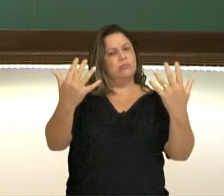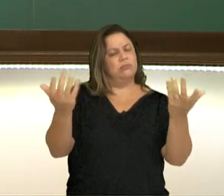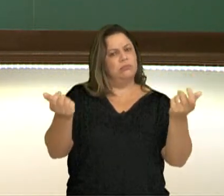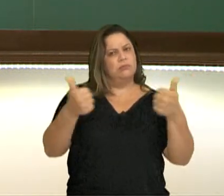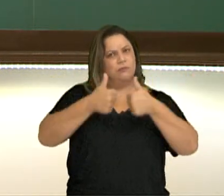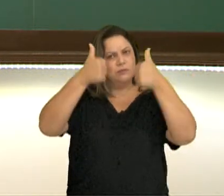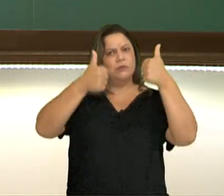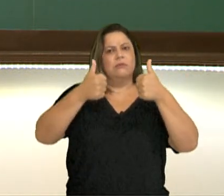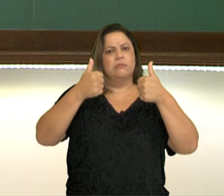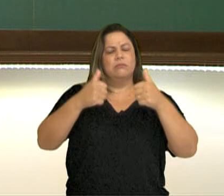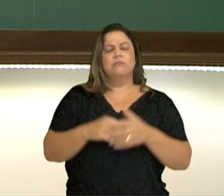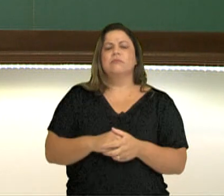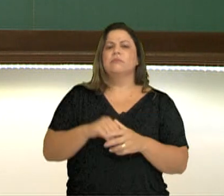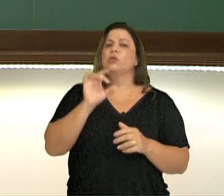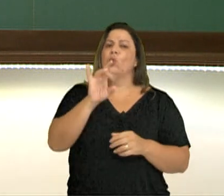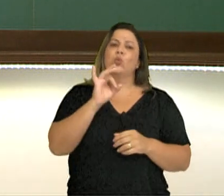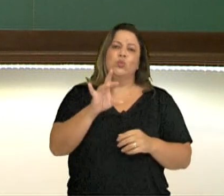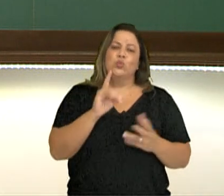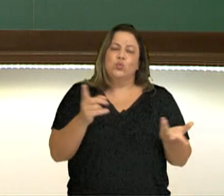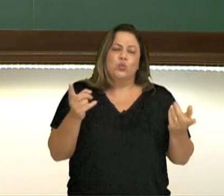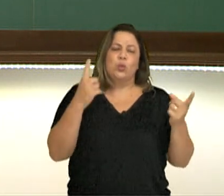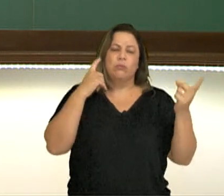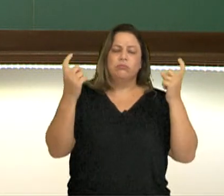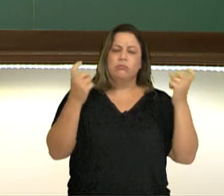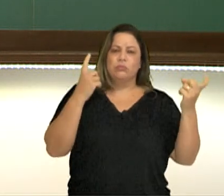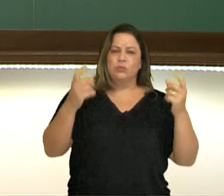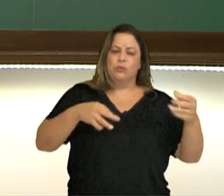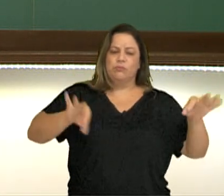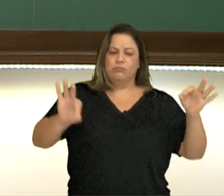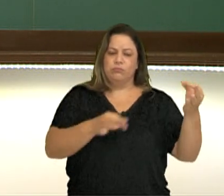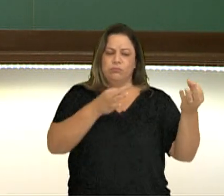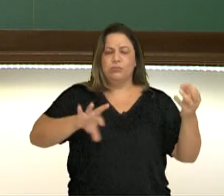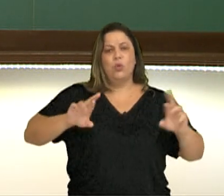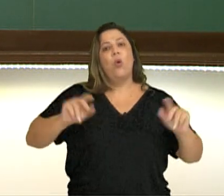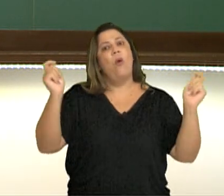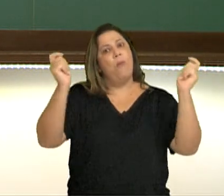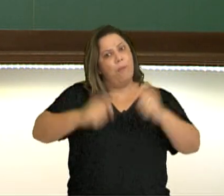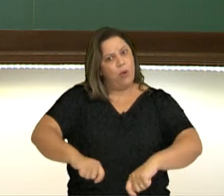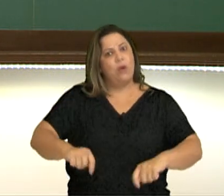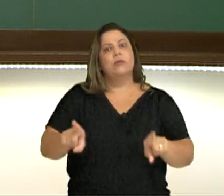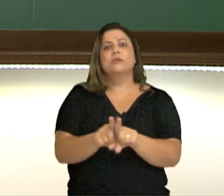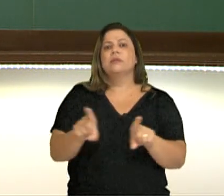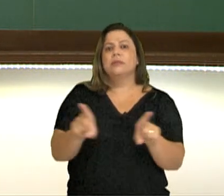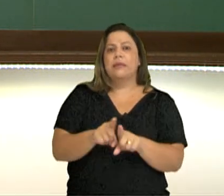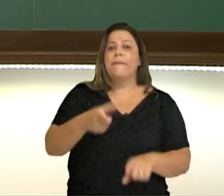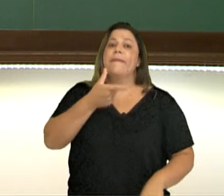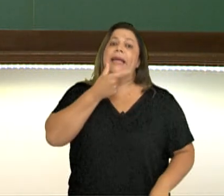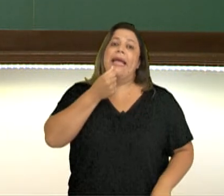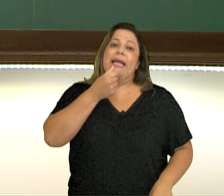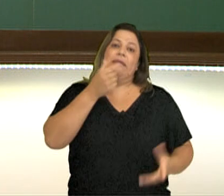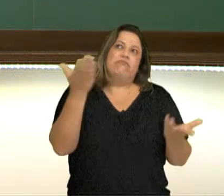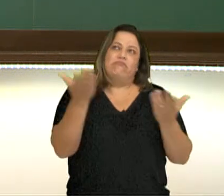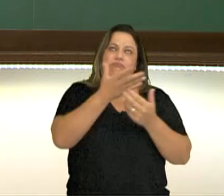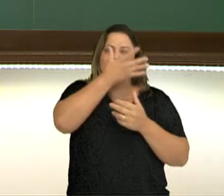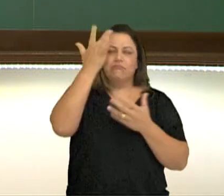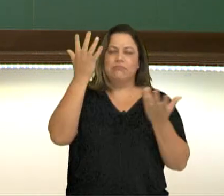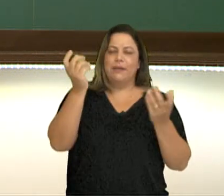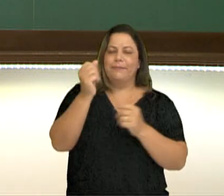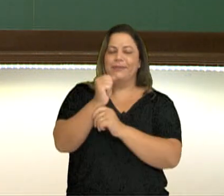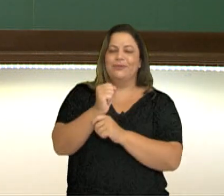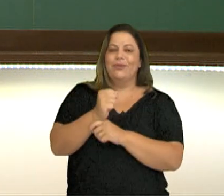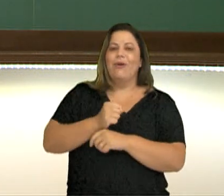maneira instrumental, só o som dos instrumentos, ou pode ter um cantor acompanhando essa execução, ou ela também